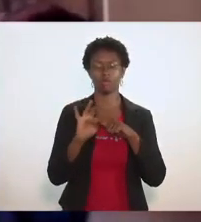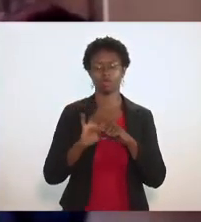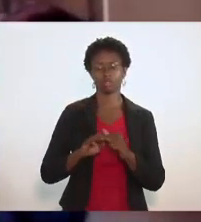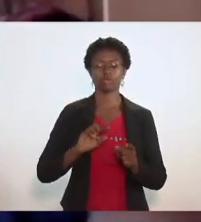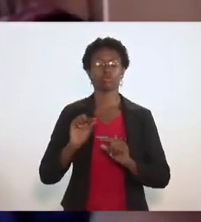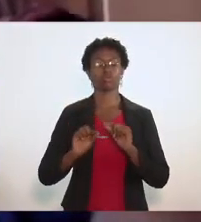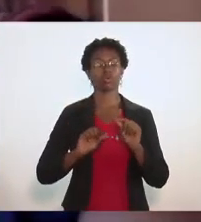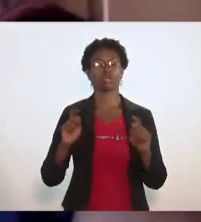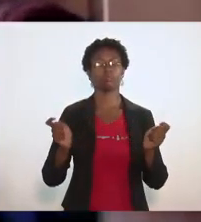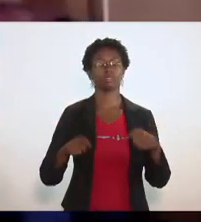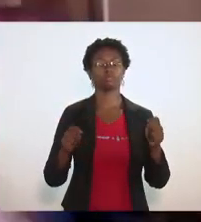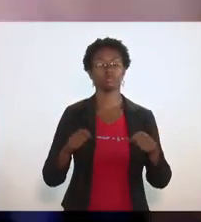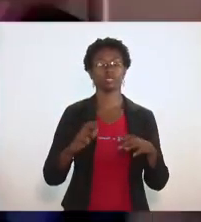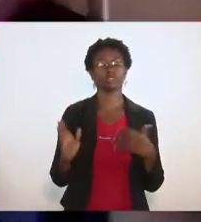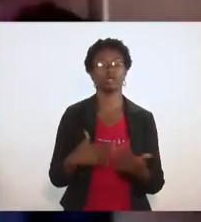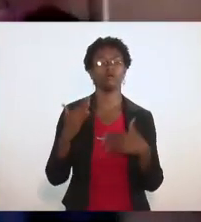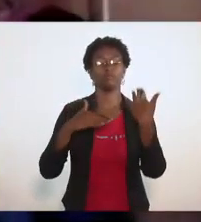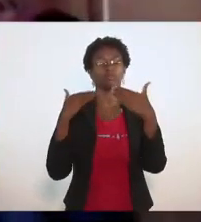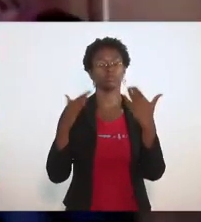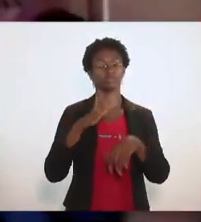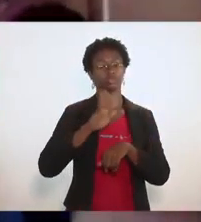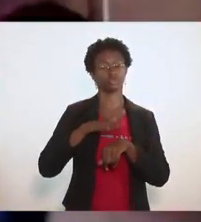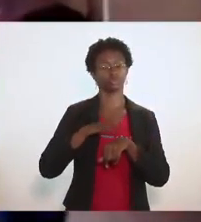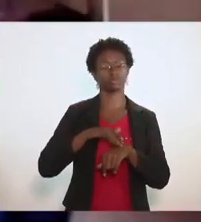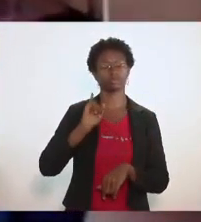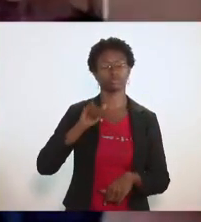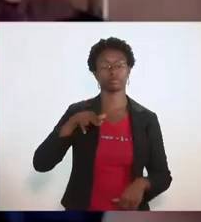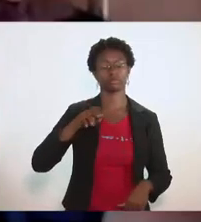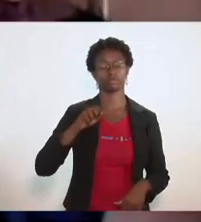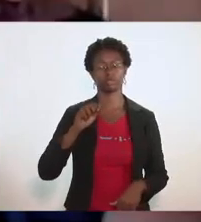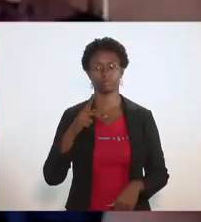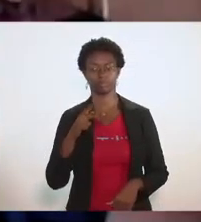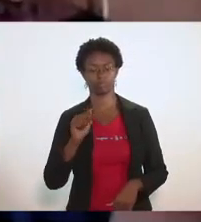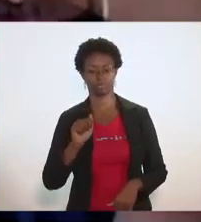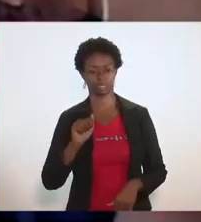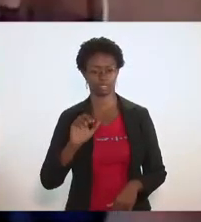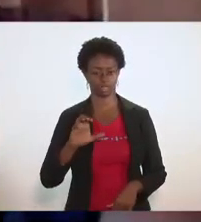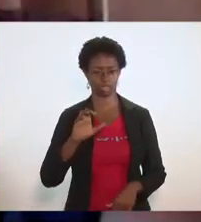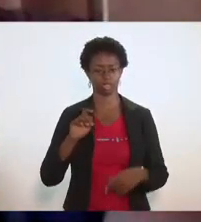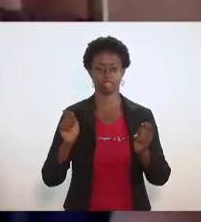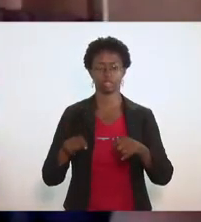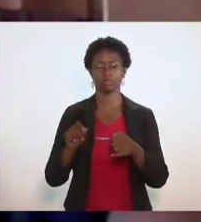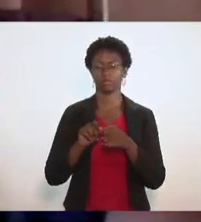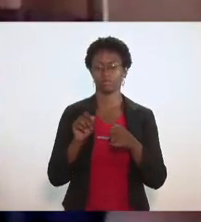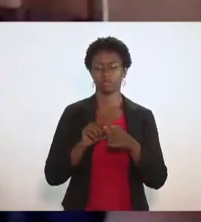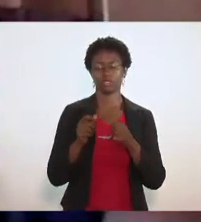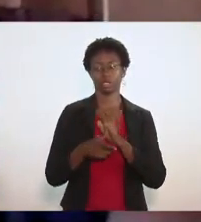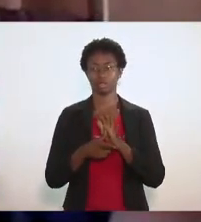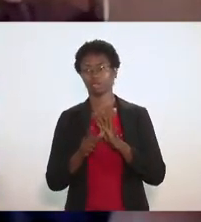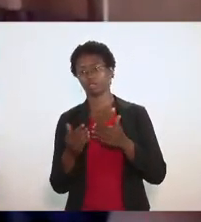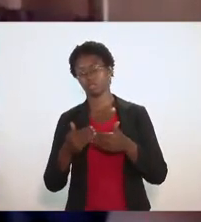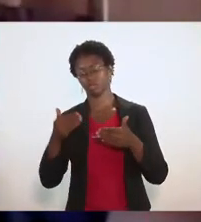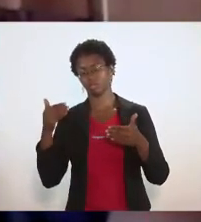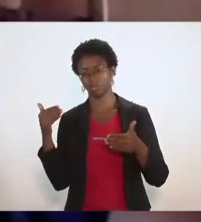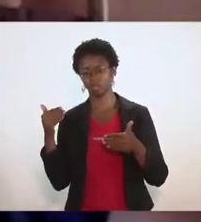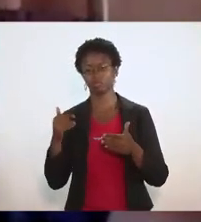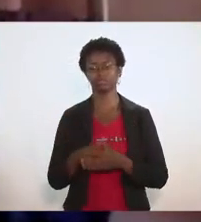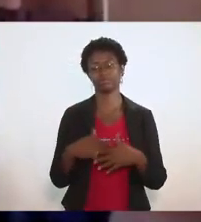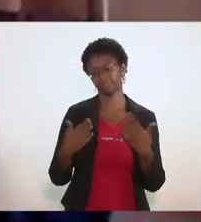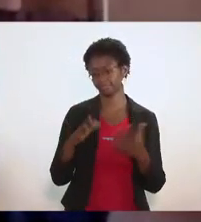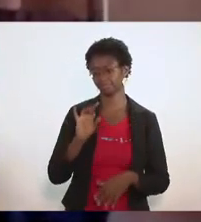Joãozinho da Gomeia, e o INEPAC tem sido, inclusive, um orientador para que a gente possa